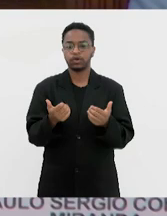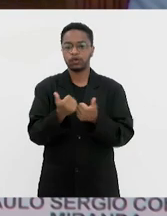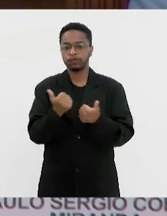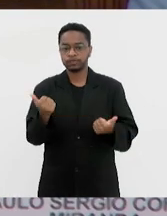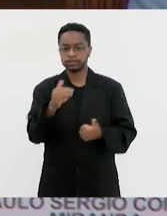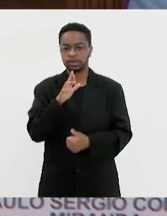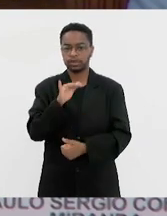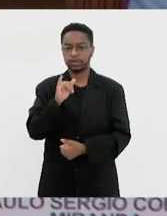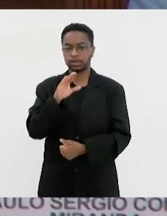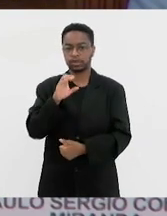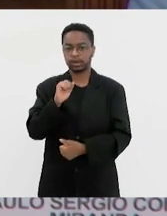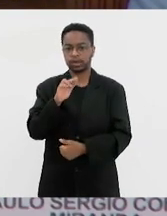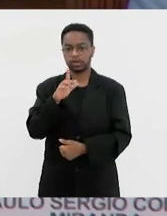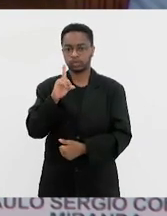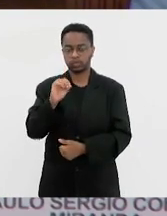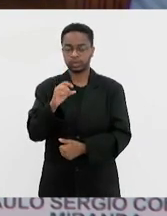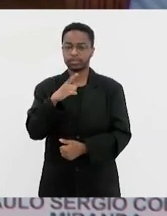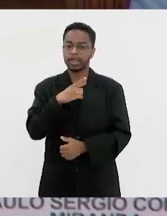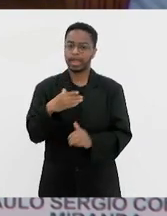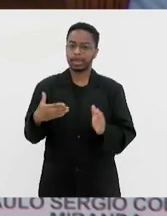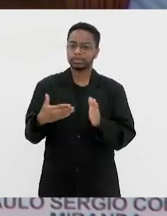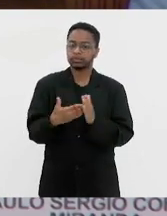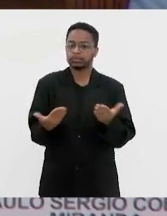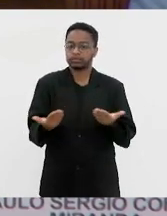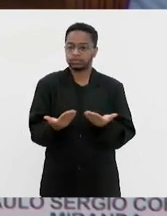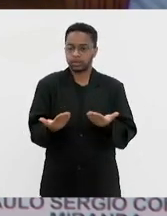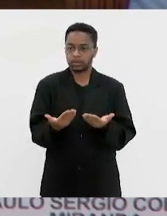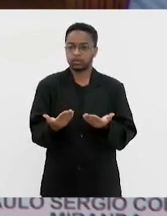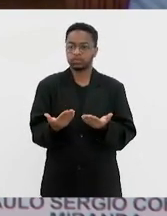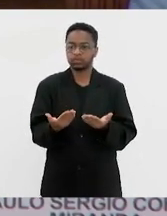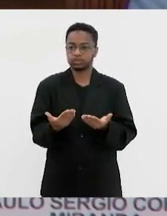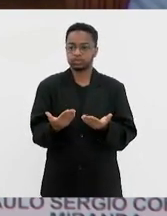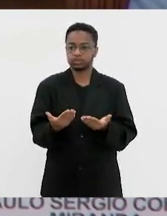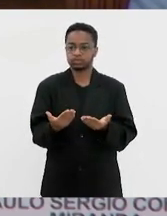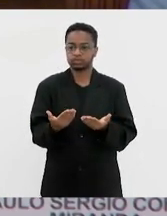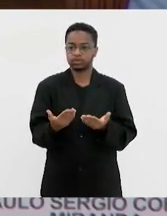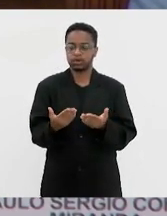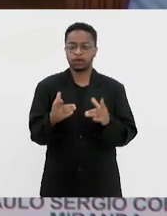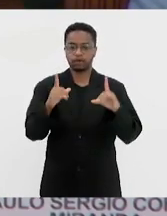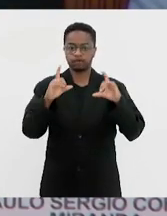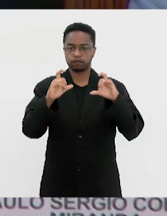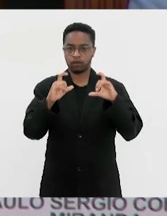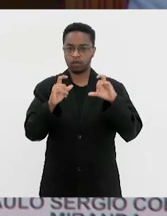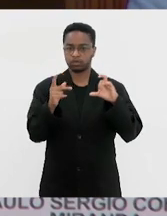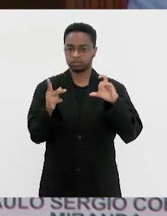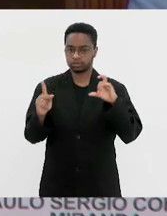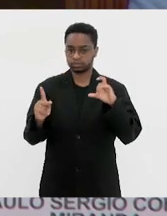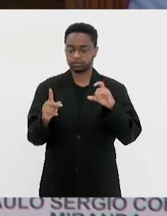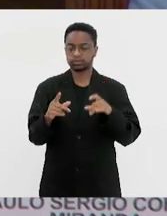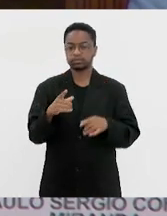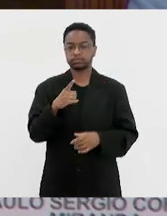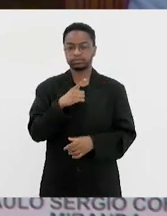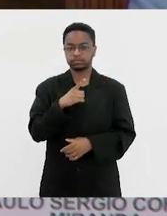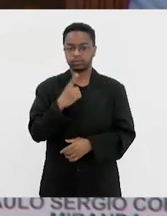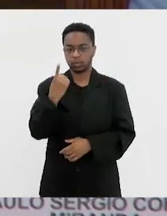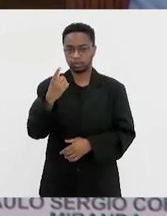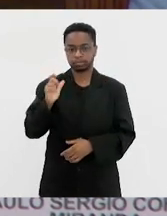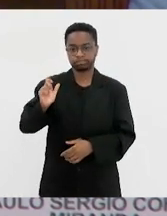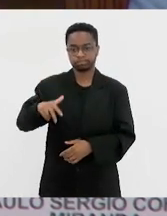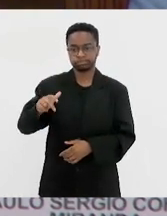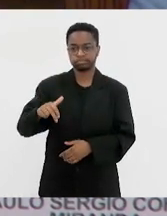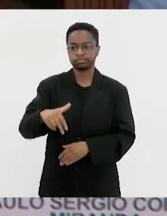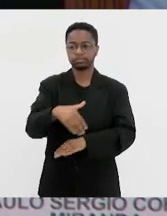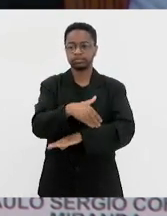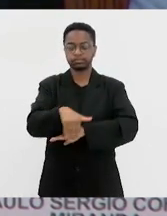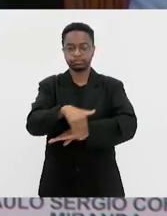hoje, na minha sala, a foto com o Valtinho. Uma caminhando na rua, a